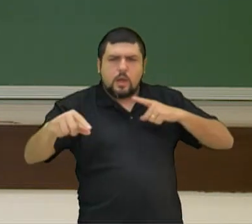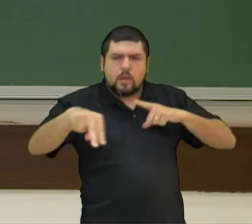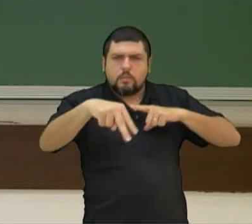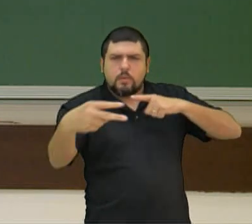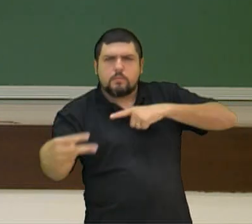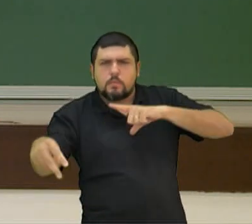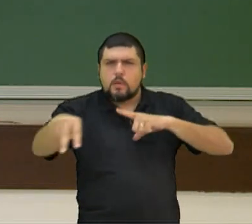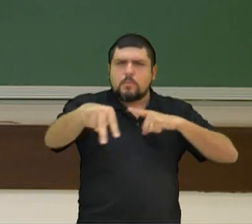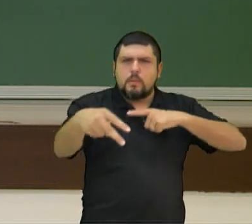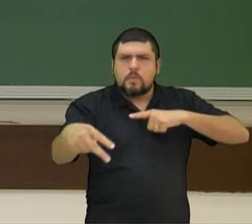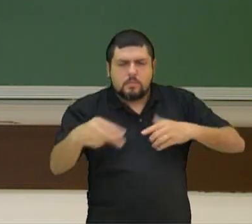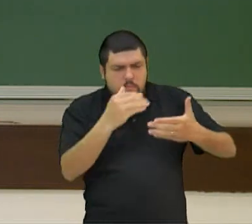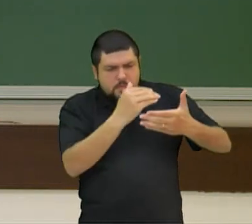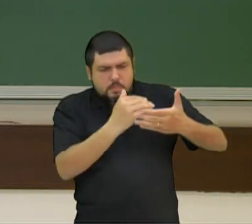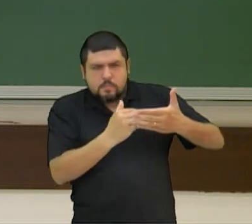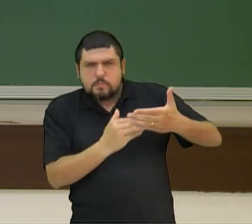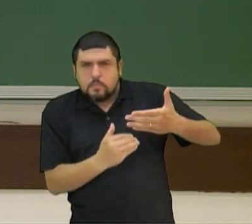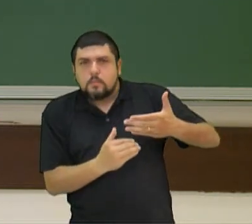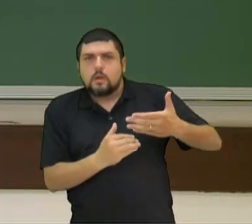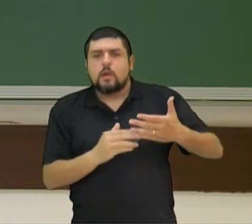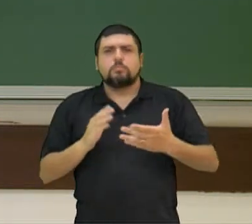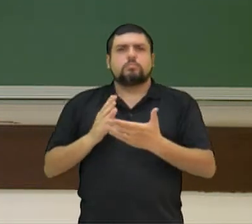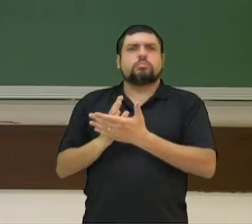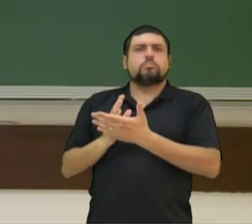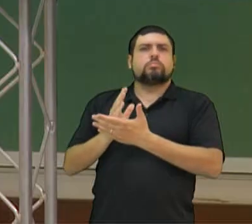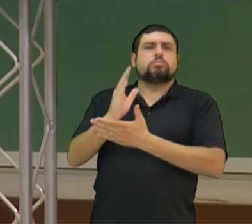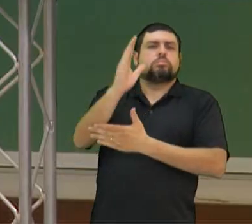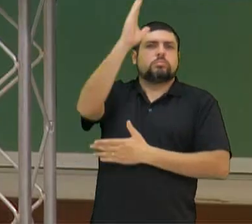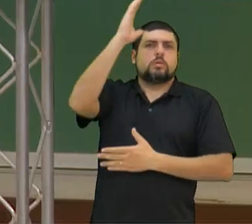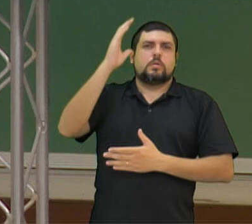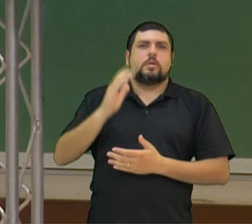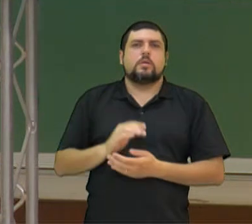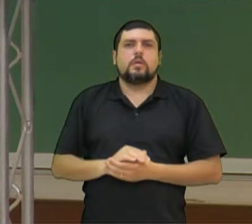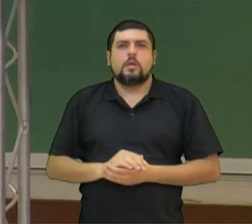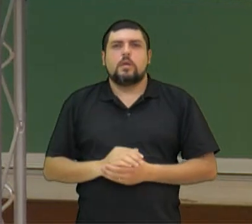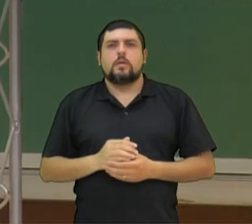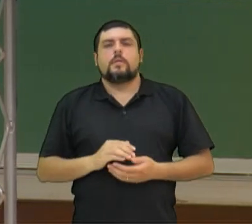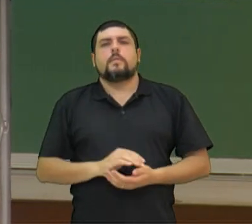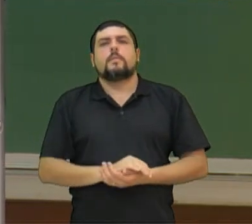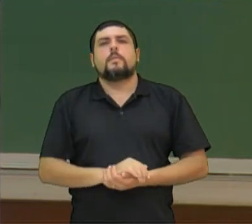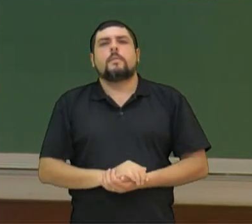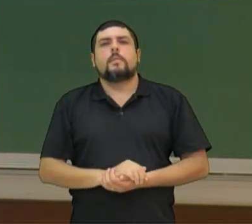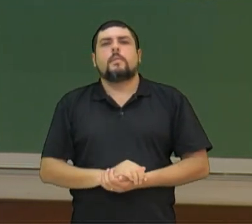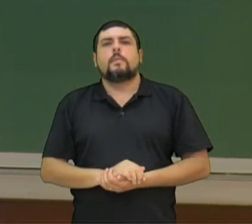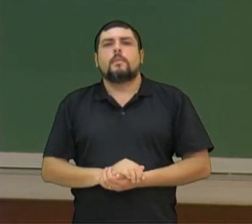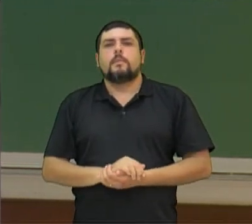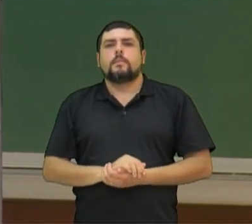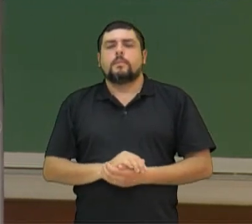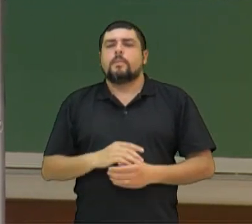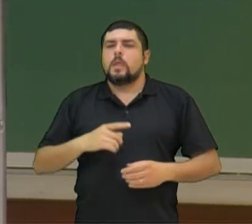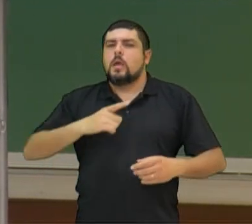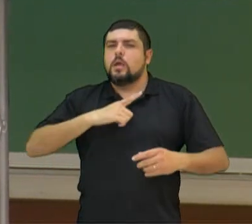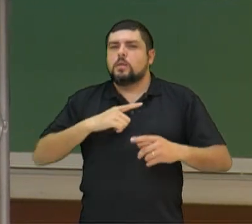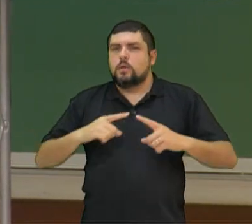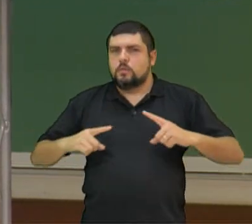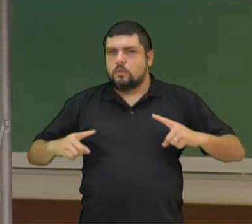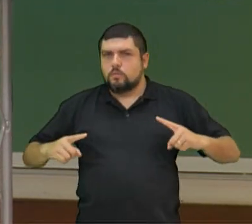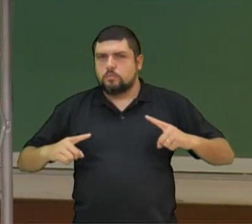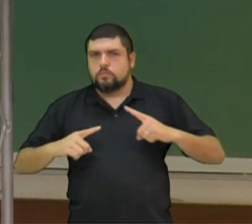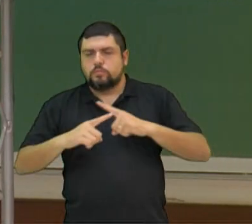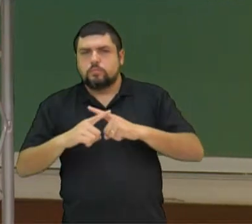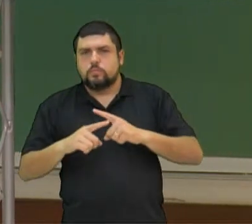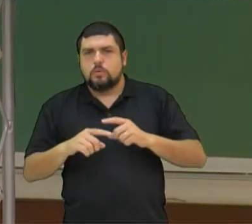técnica dela. Então, essa é a competição de rotina técnica. Daí, nós temos a competição de